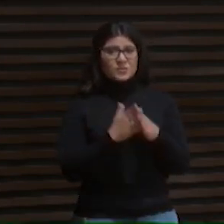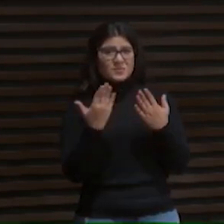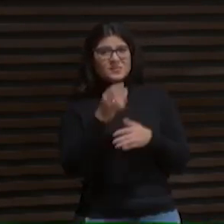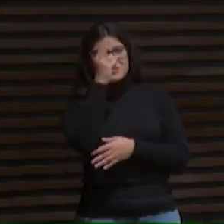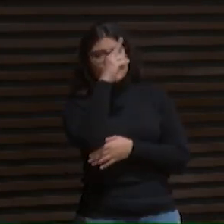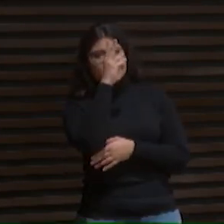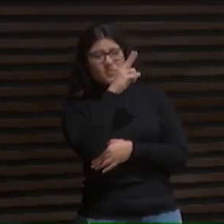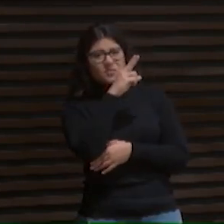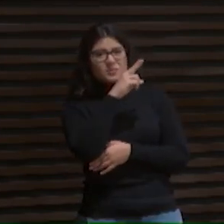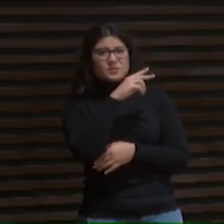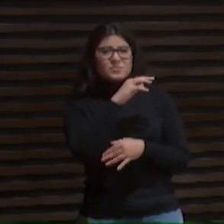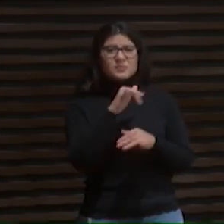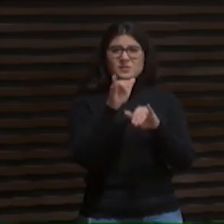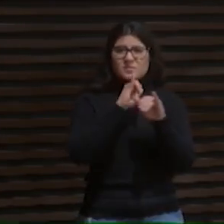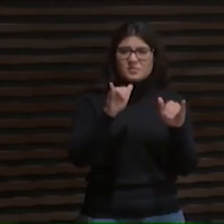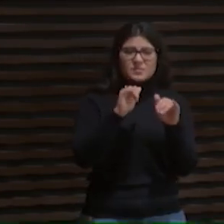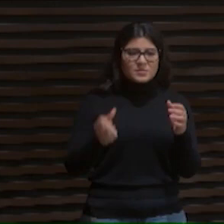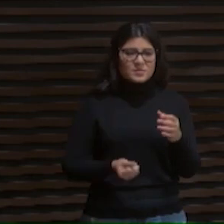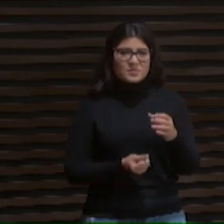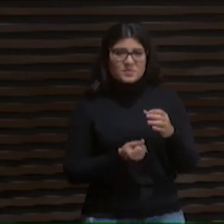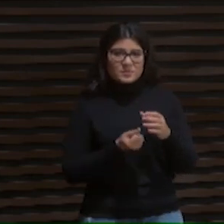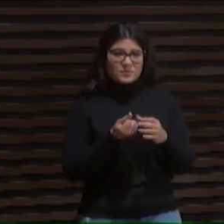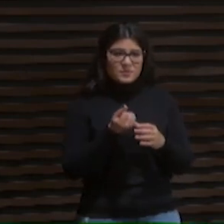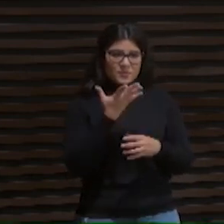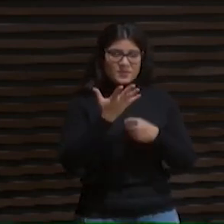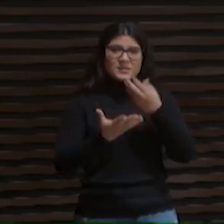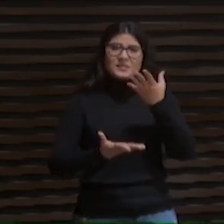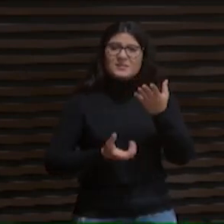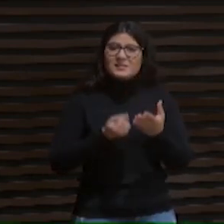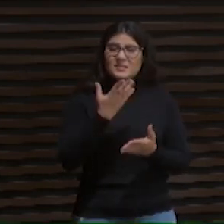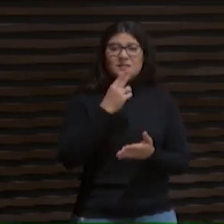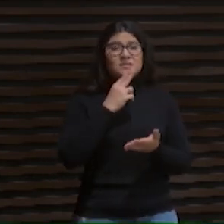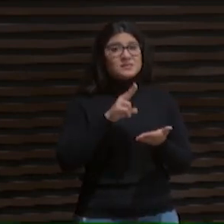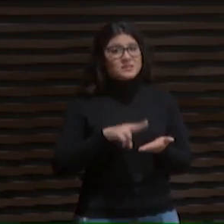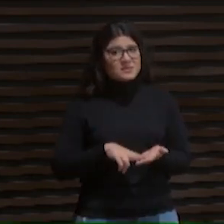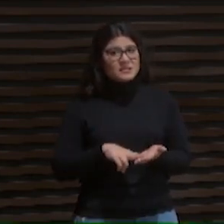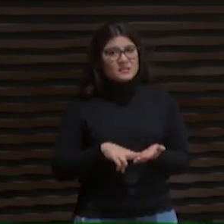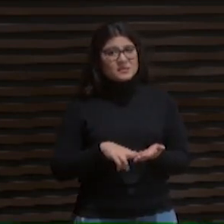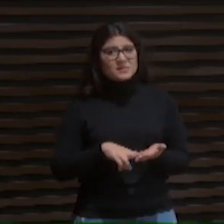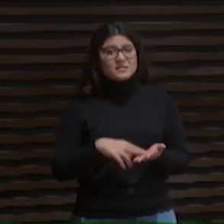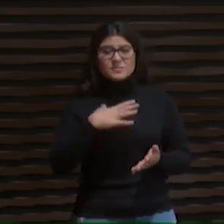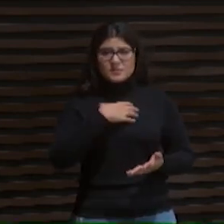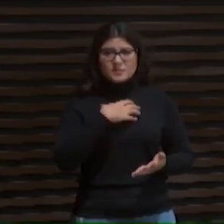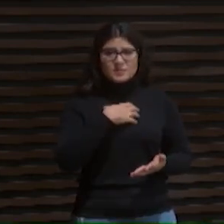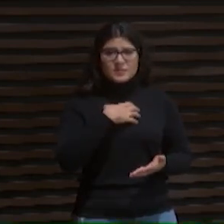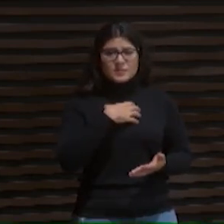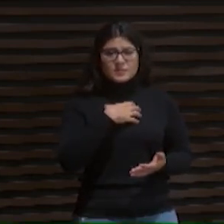narrativas, nas poesias, quer nas cartas, de modo que